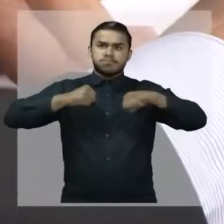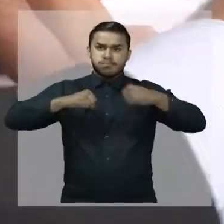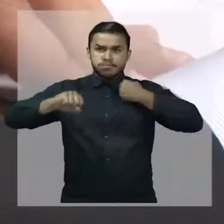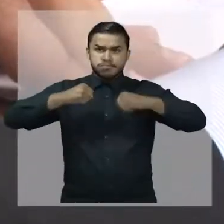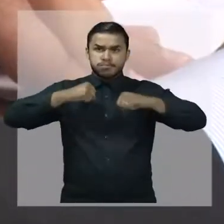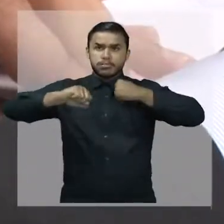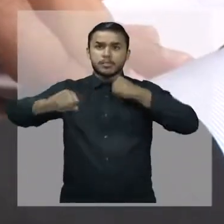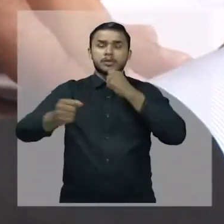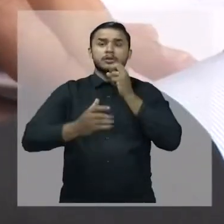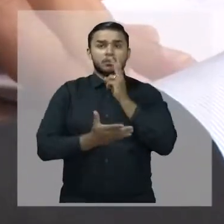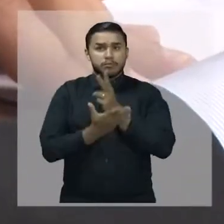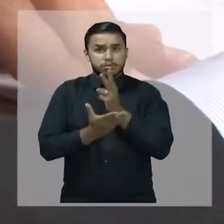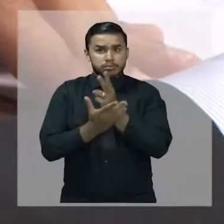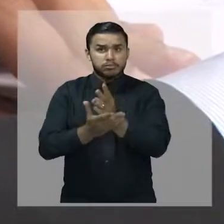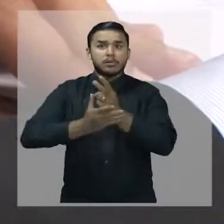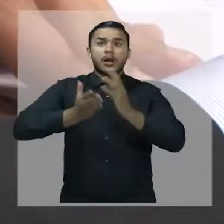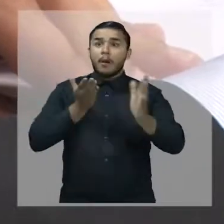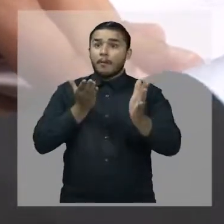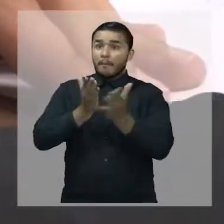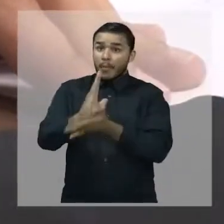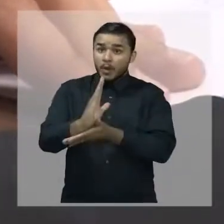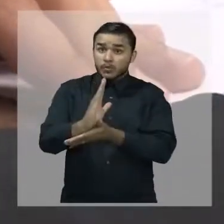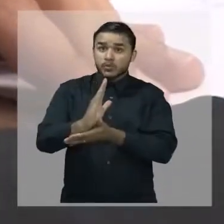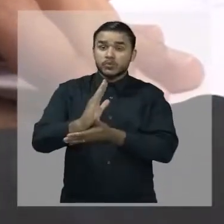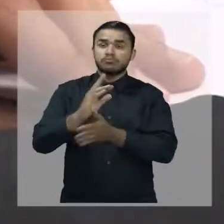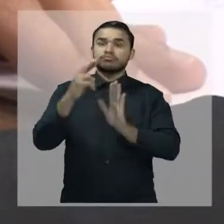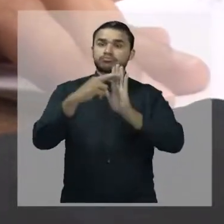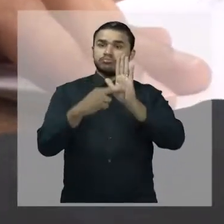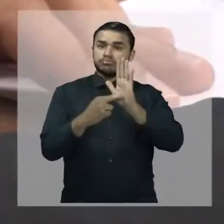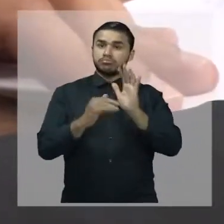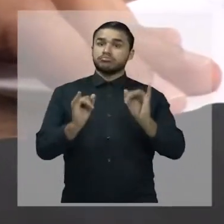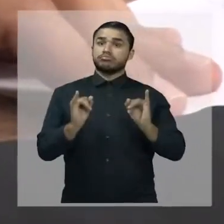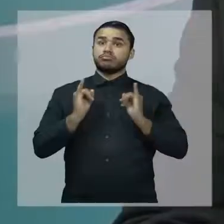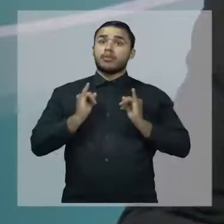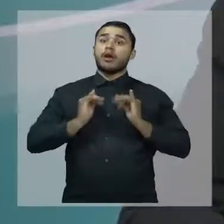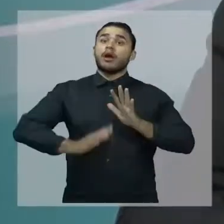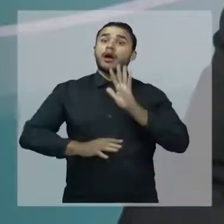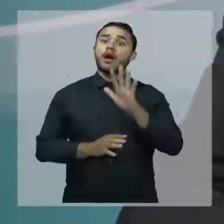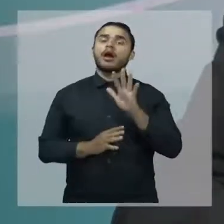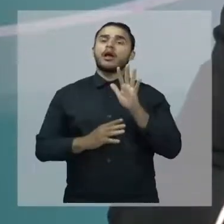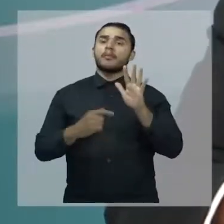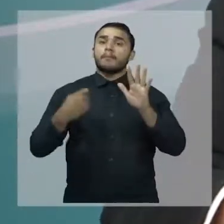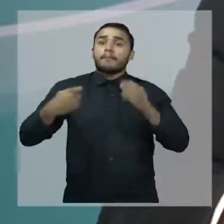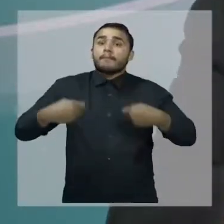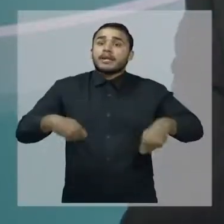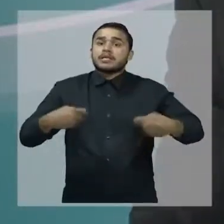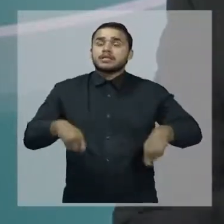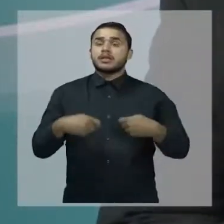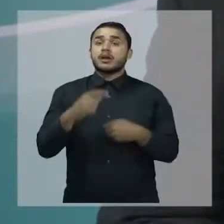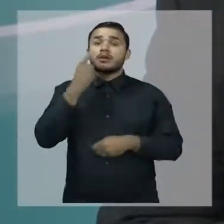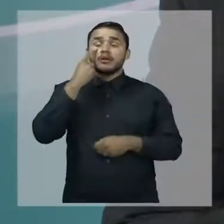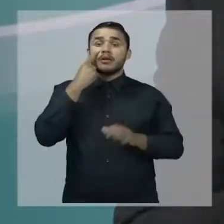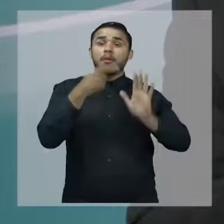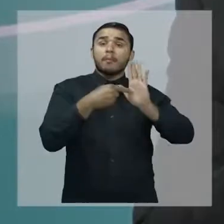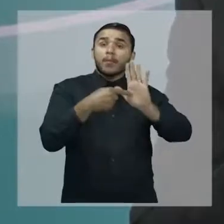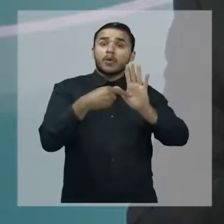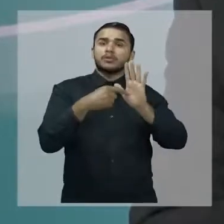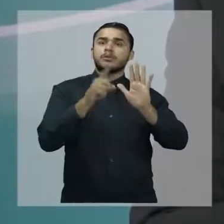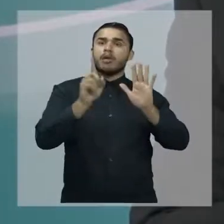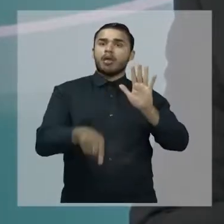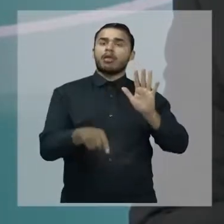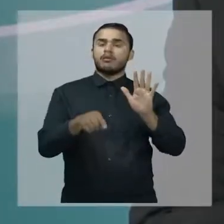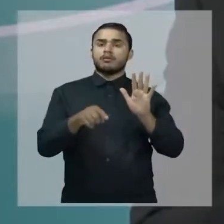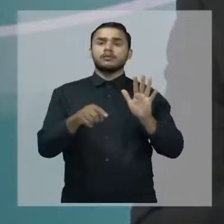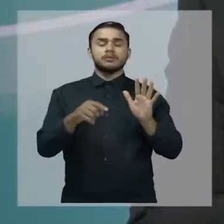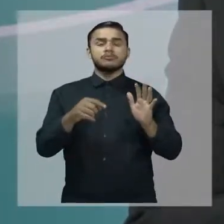ele tem para, além de simplesmente aprovar uma reforma da Previdência, aprovar um modelo de desenvolvimento, sinalizar para